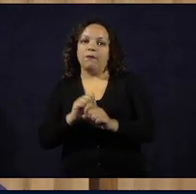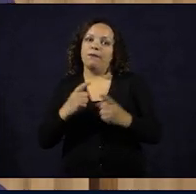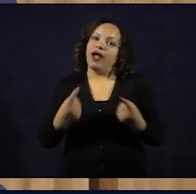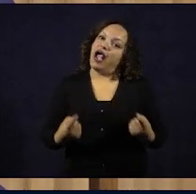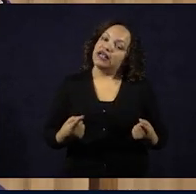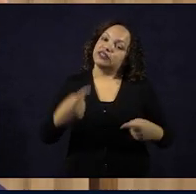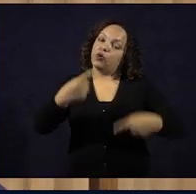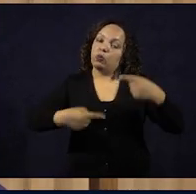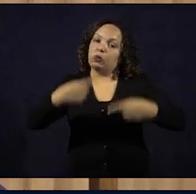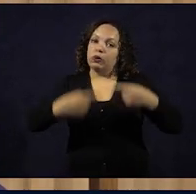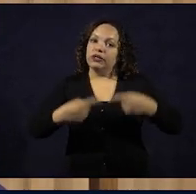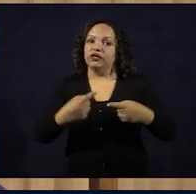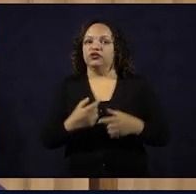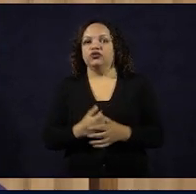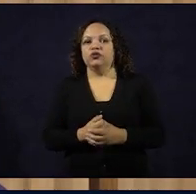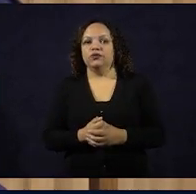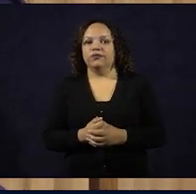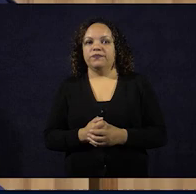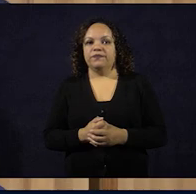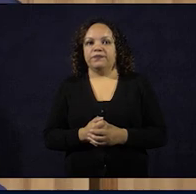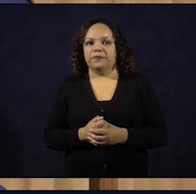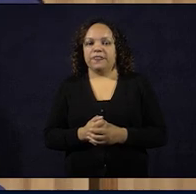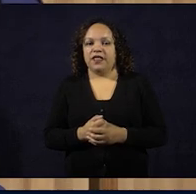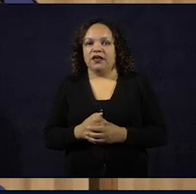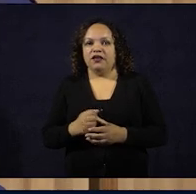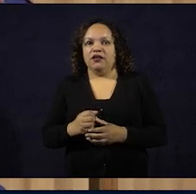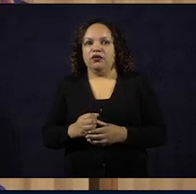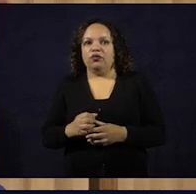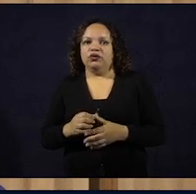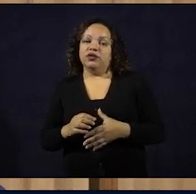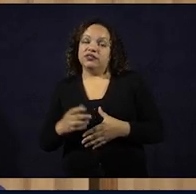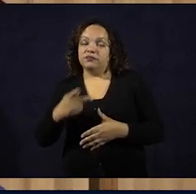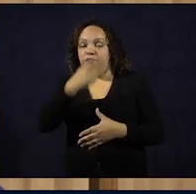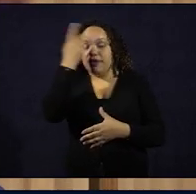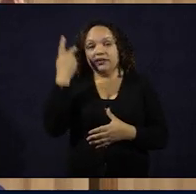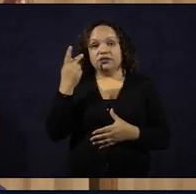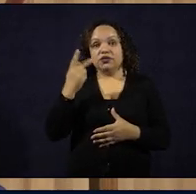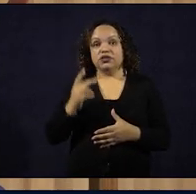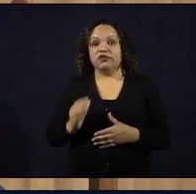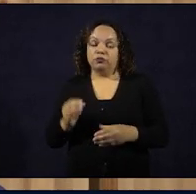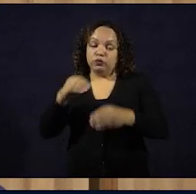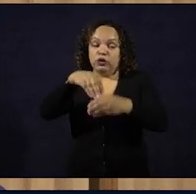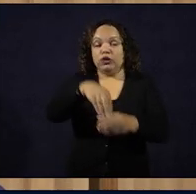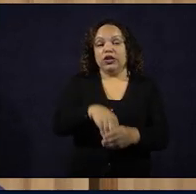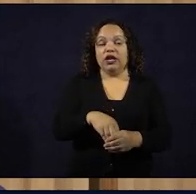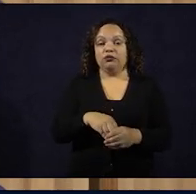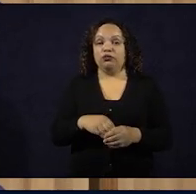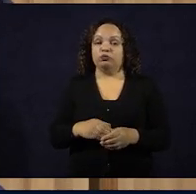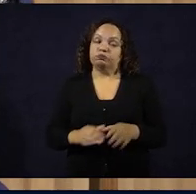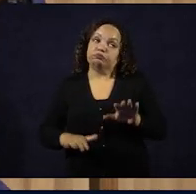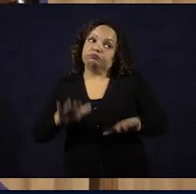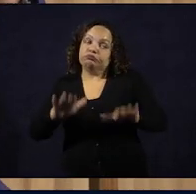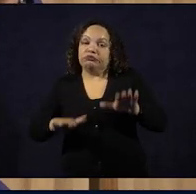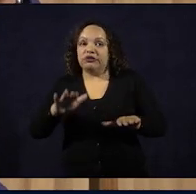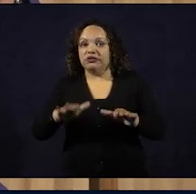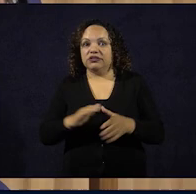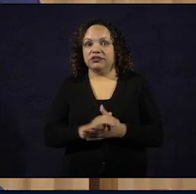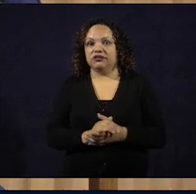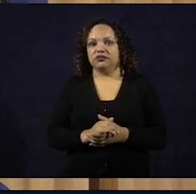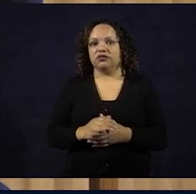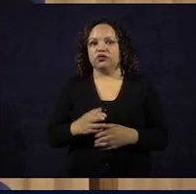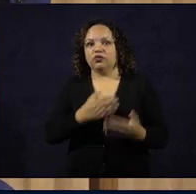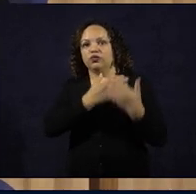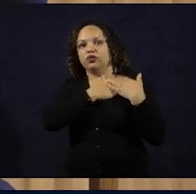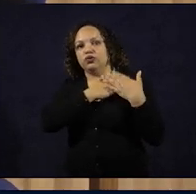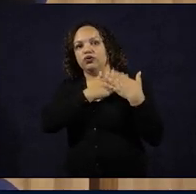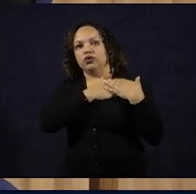político né o quanto de liberais ou não vai ter no gabinete Talvez seja a incerteza e que talvez Defina um pouco